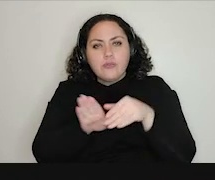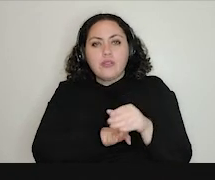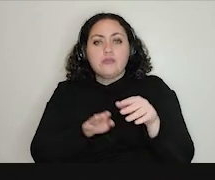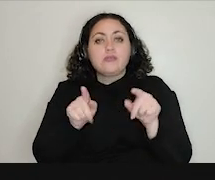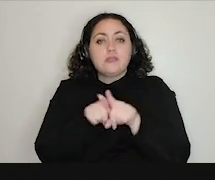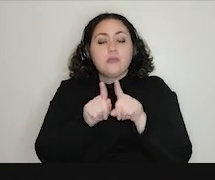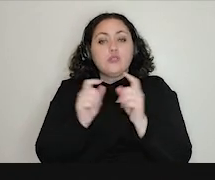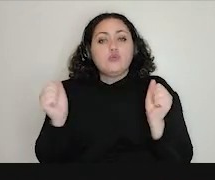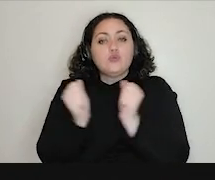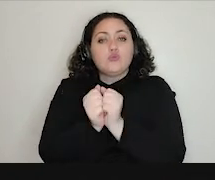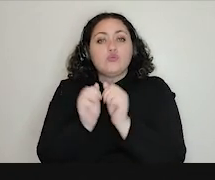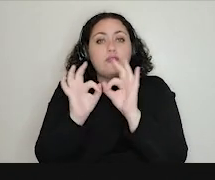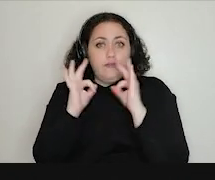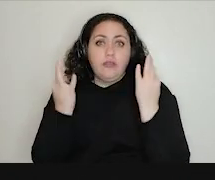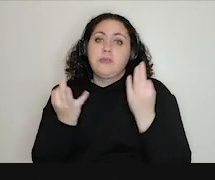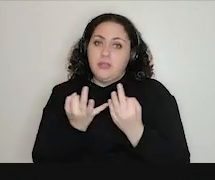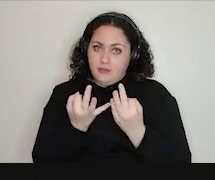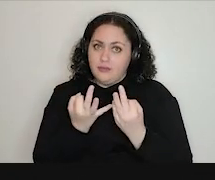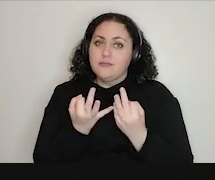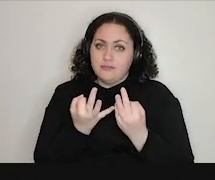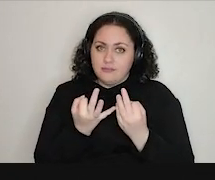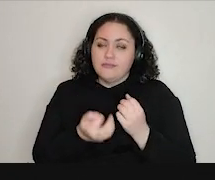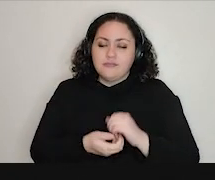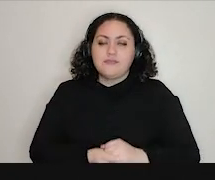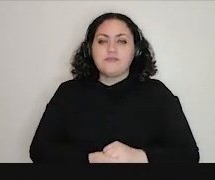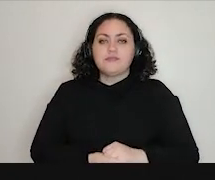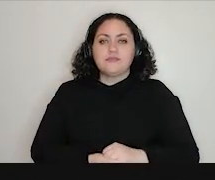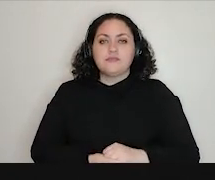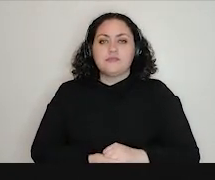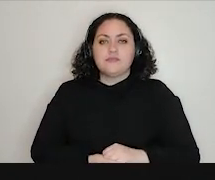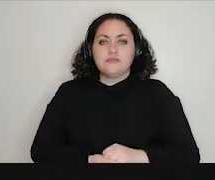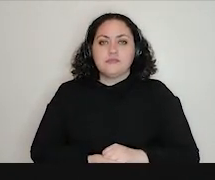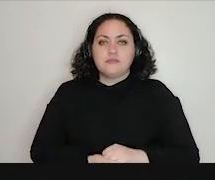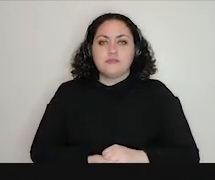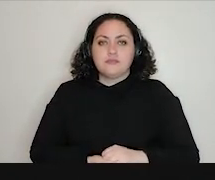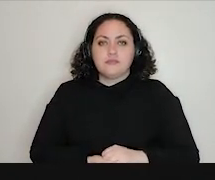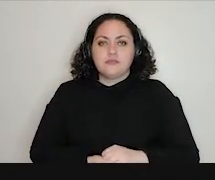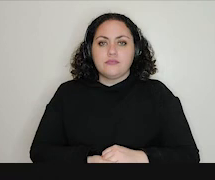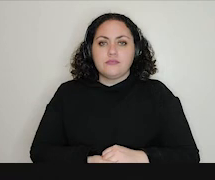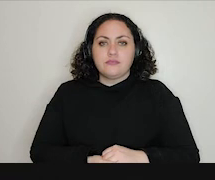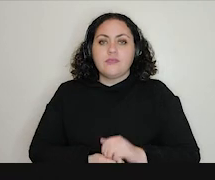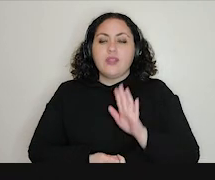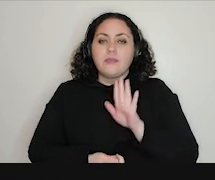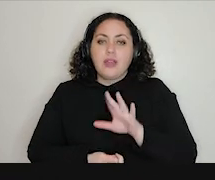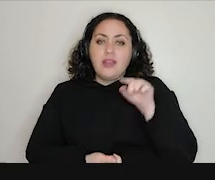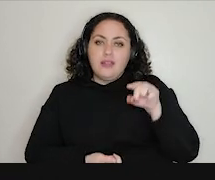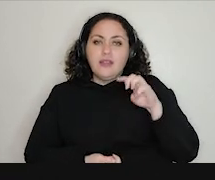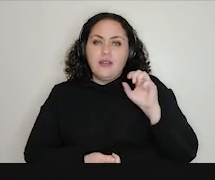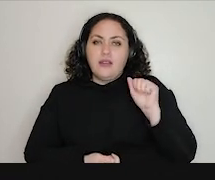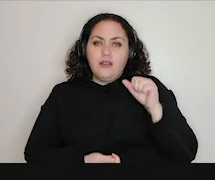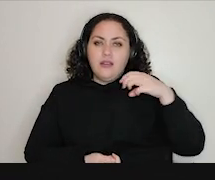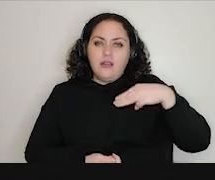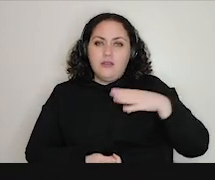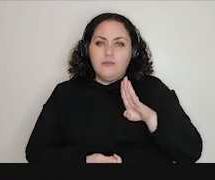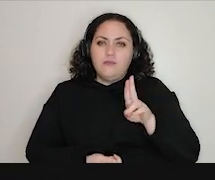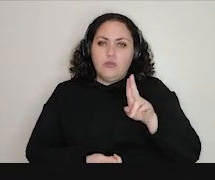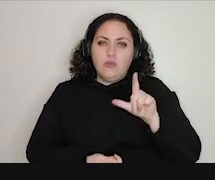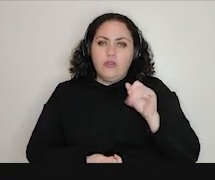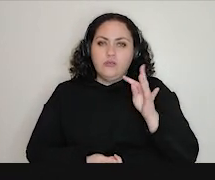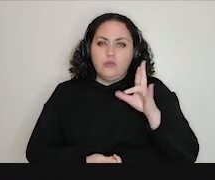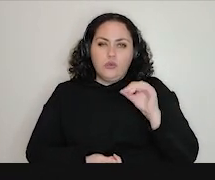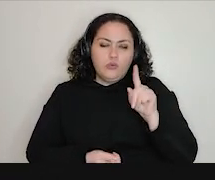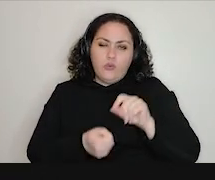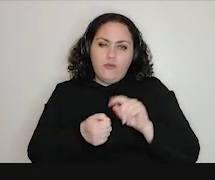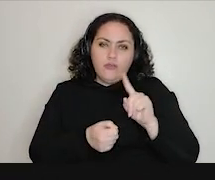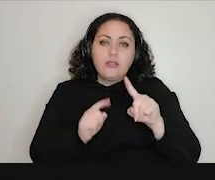família também, né? E daí é possível, mas ali no ambulatório a gente não faz, a partir do estadiamento